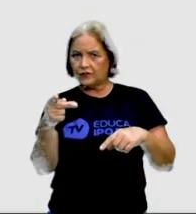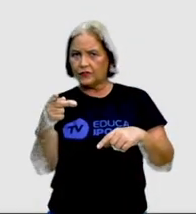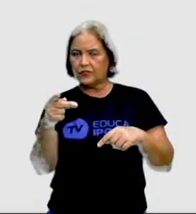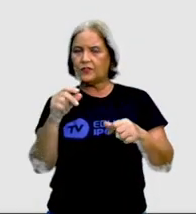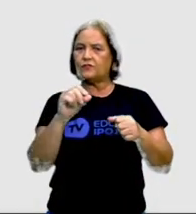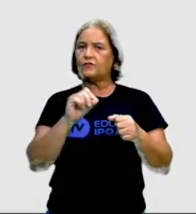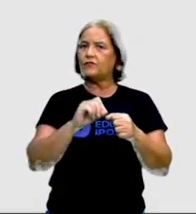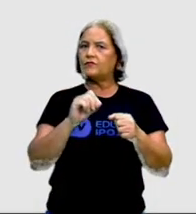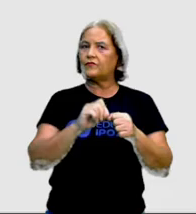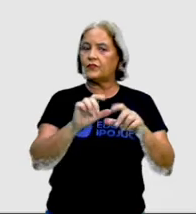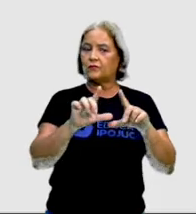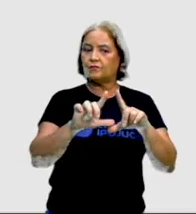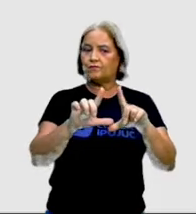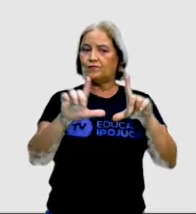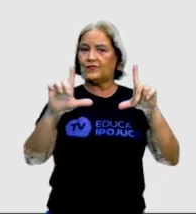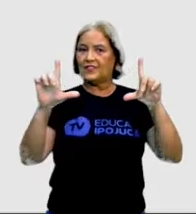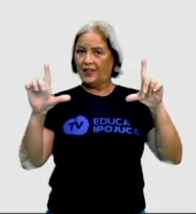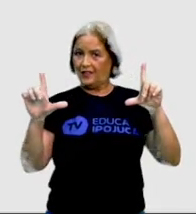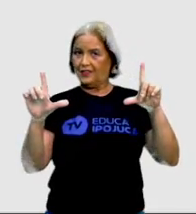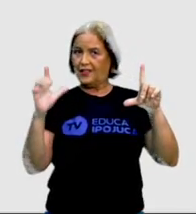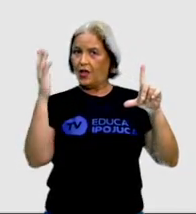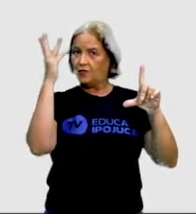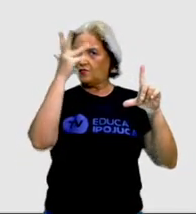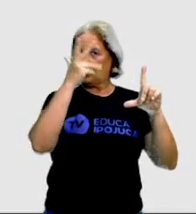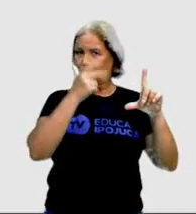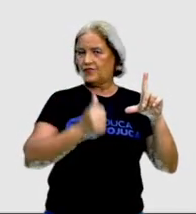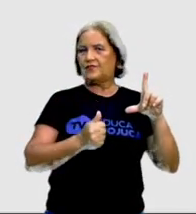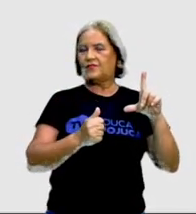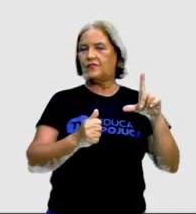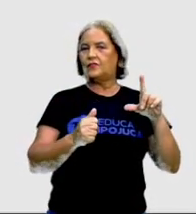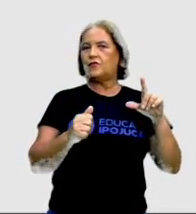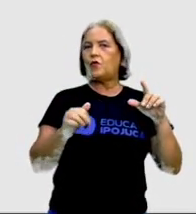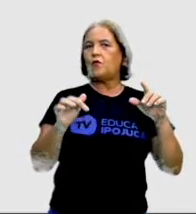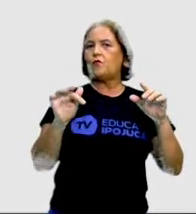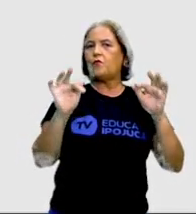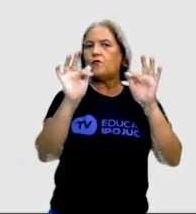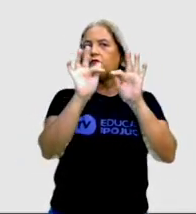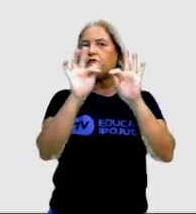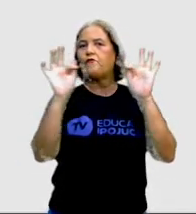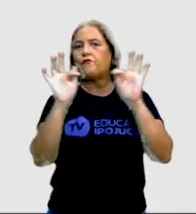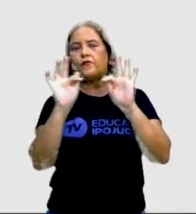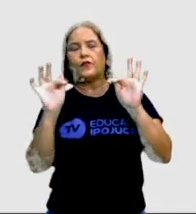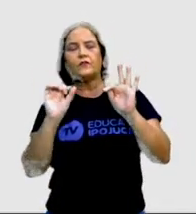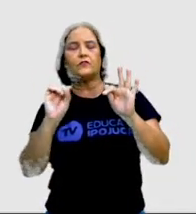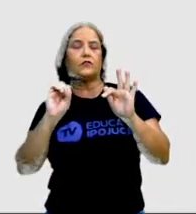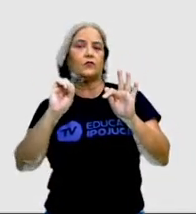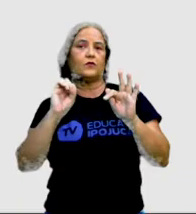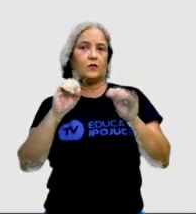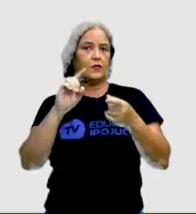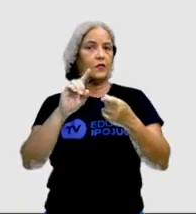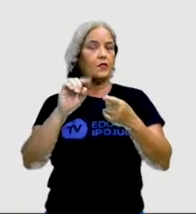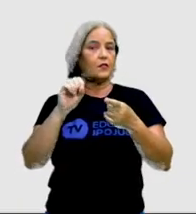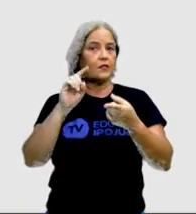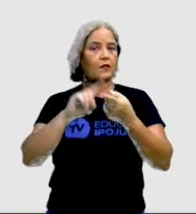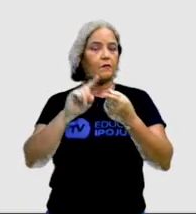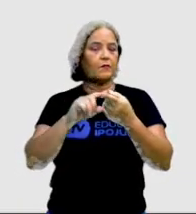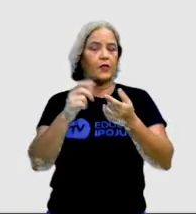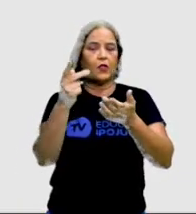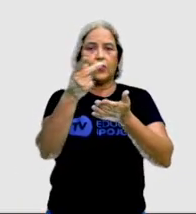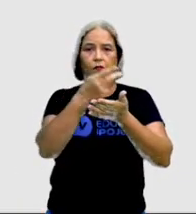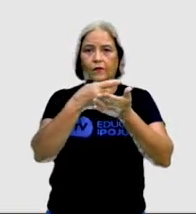um cartaz bem bonito com frases ou desenho e desenhos